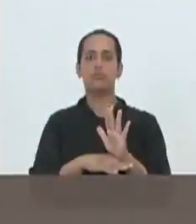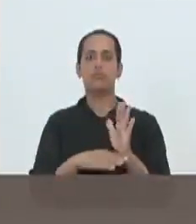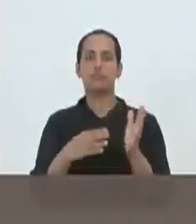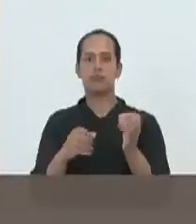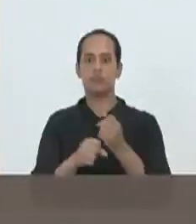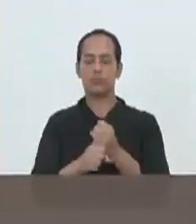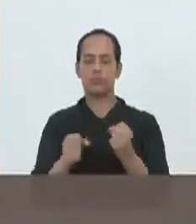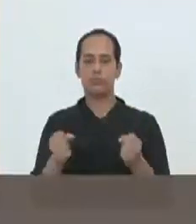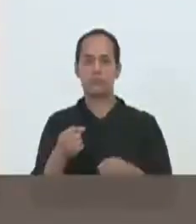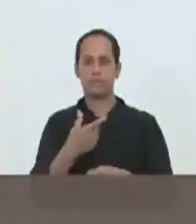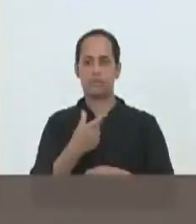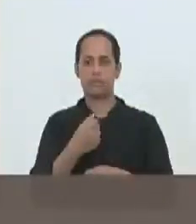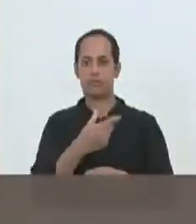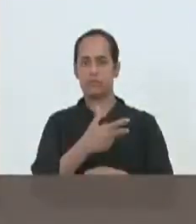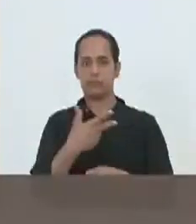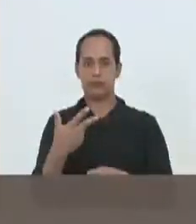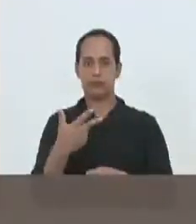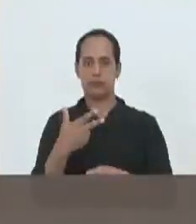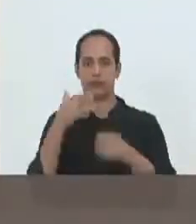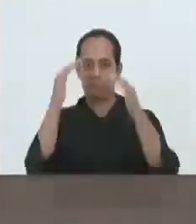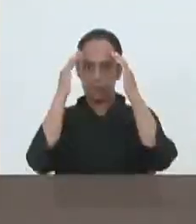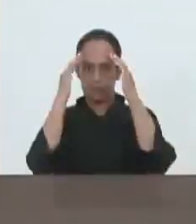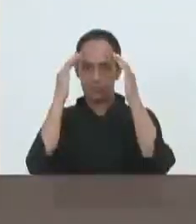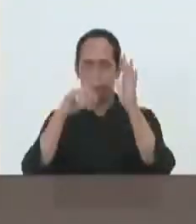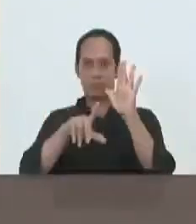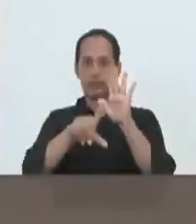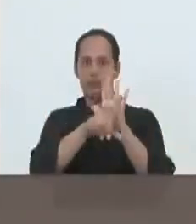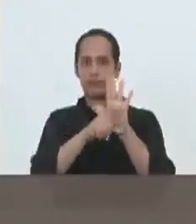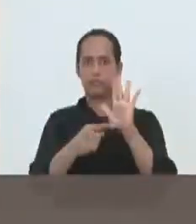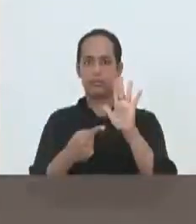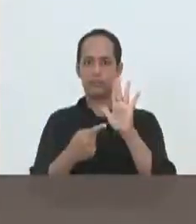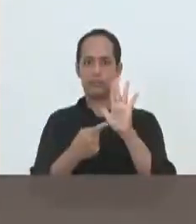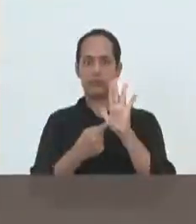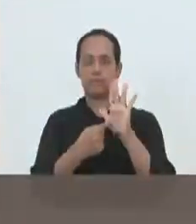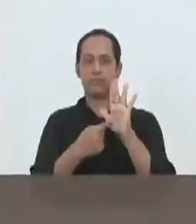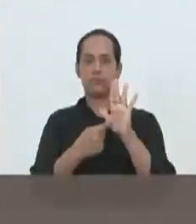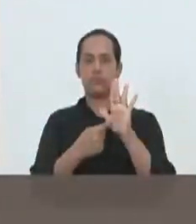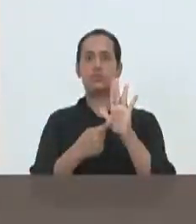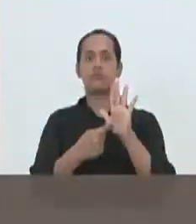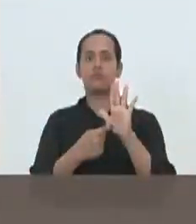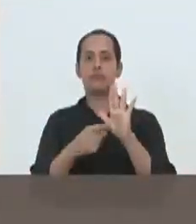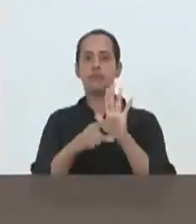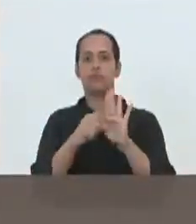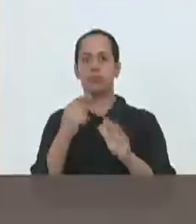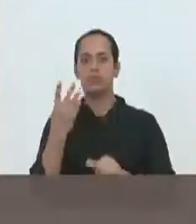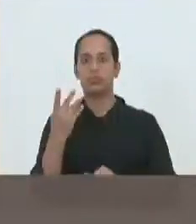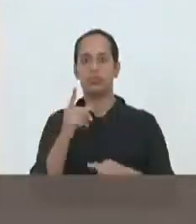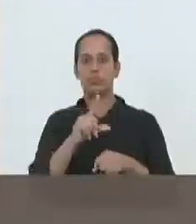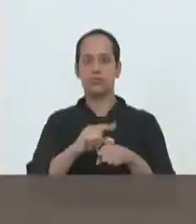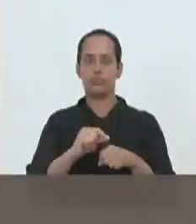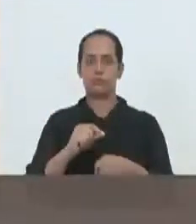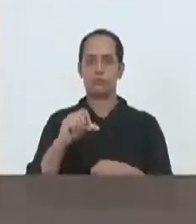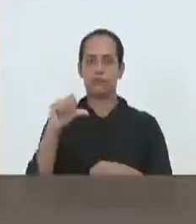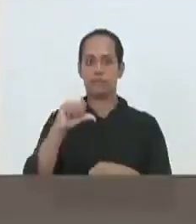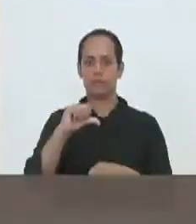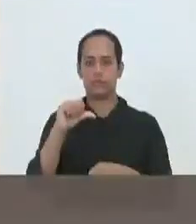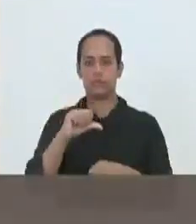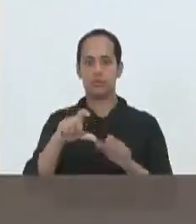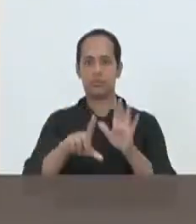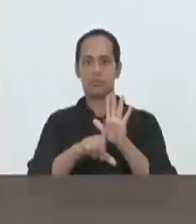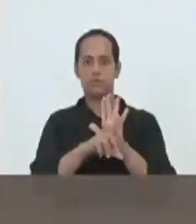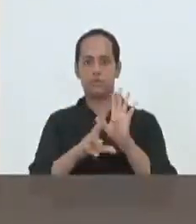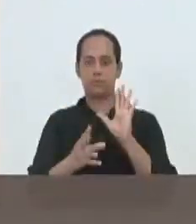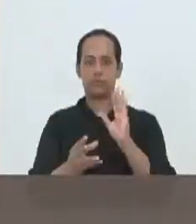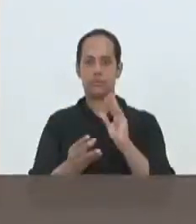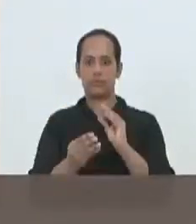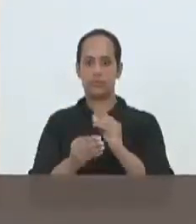dispo disposto no parágrafo quarto do artigo 9º da lei cumprimentar número 101 de 4 de maio de